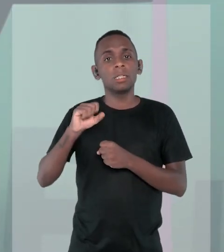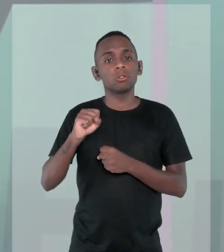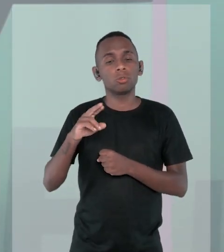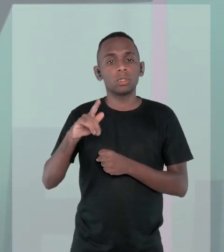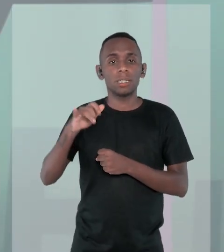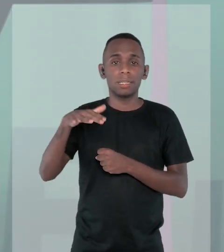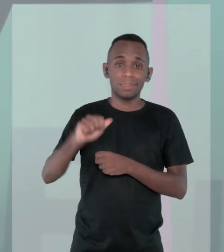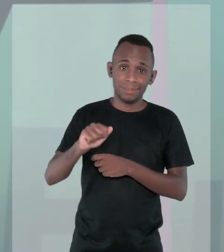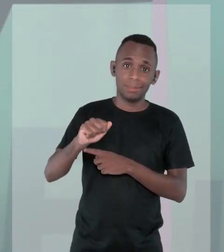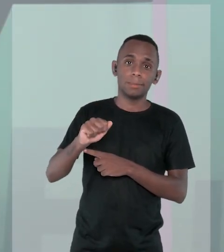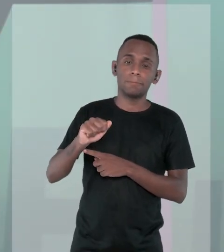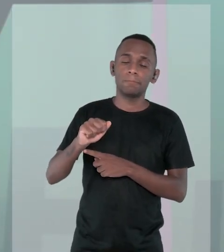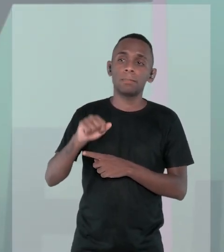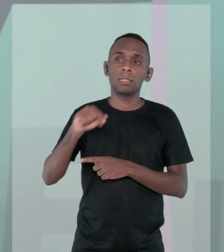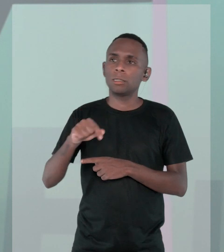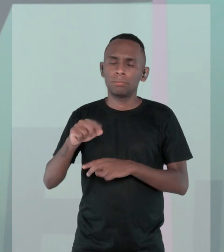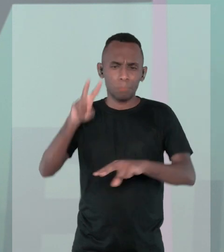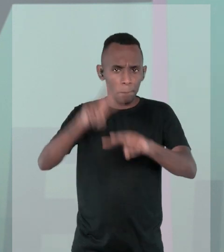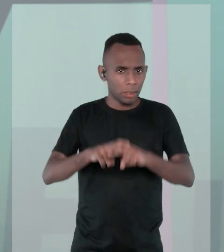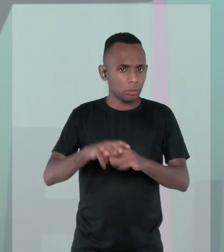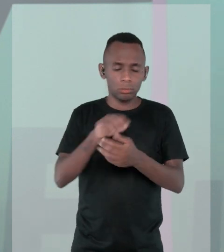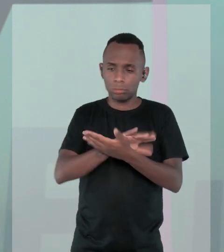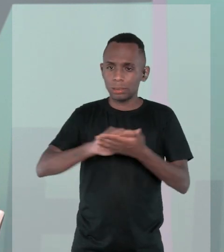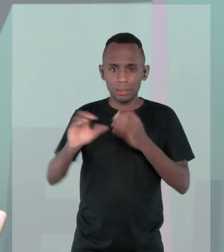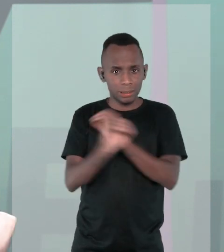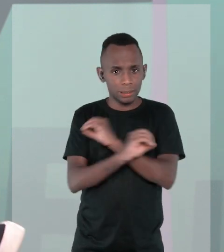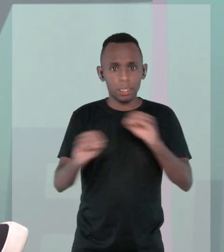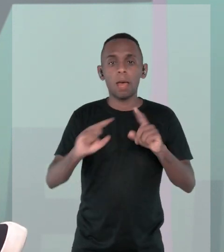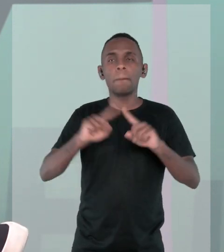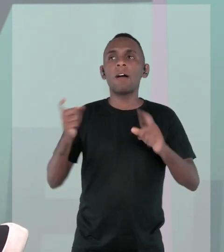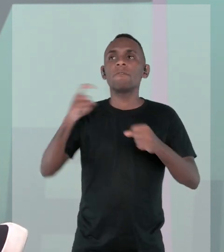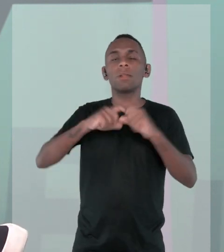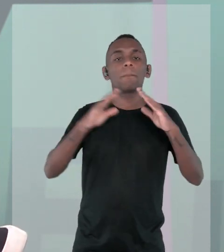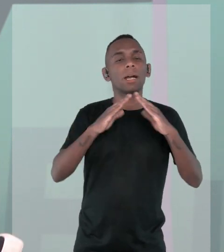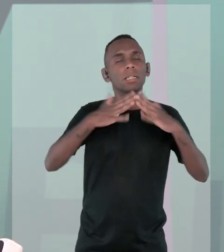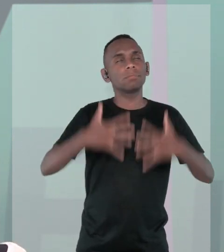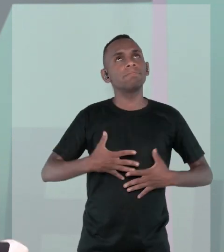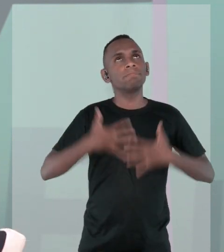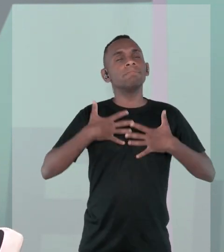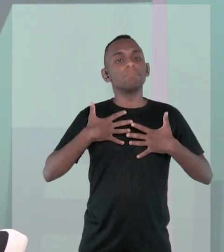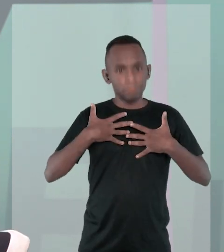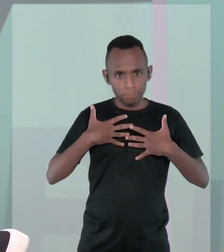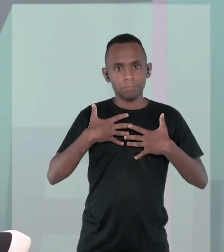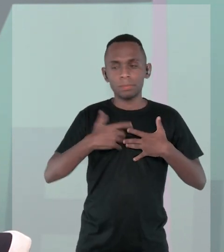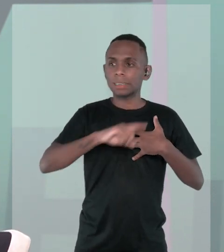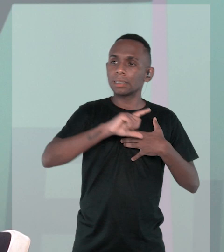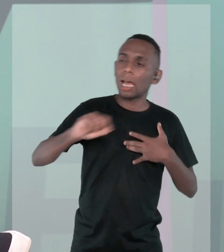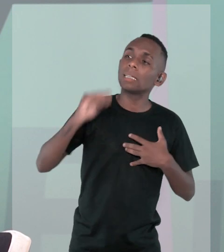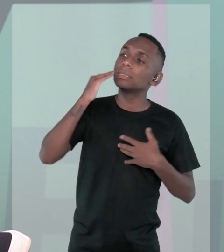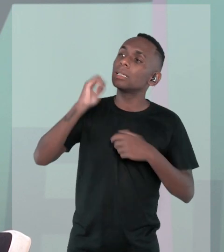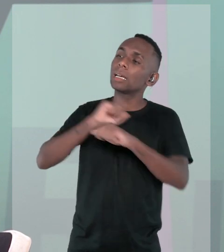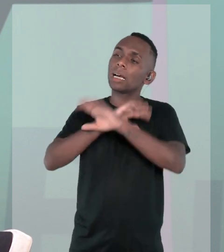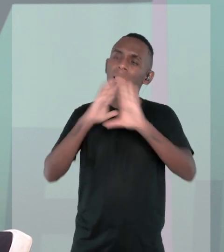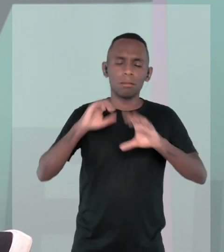deixa ninguém ser preso, mas faz a gente voltar para casa mais satisfeito. Faz a gente sair e entender o